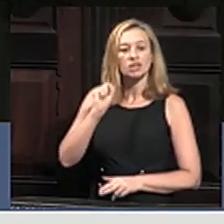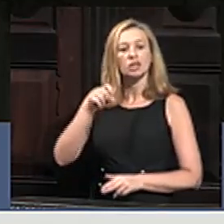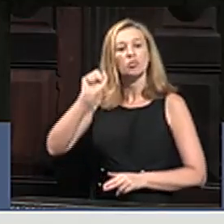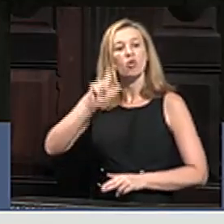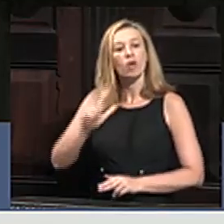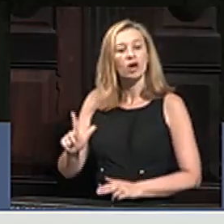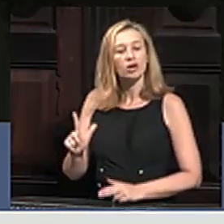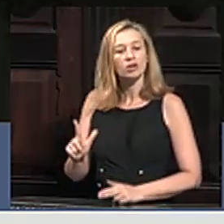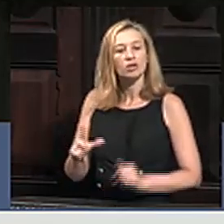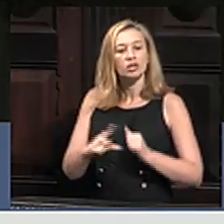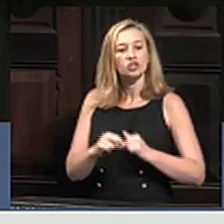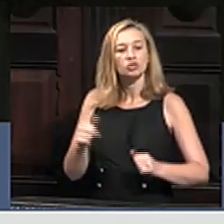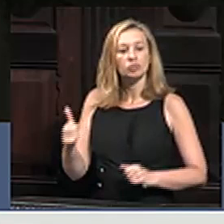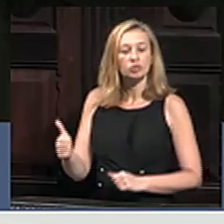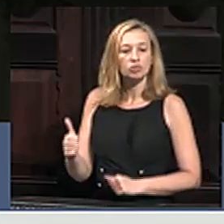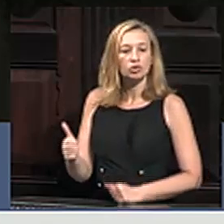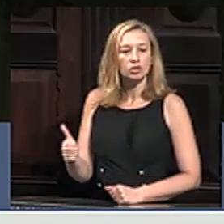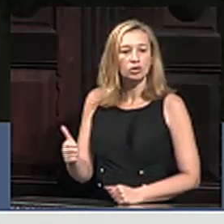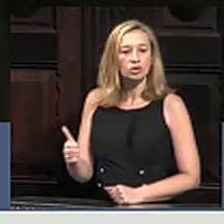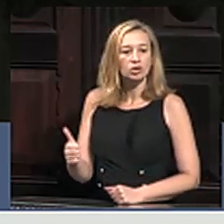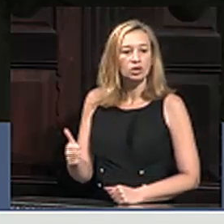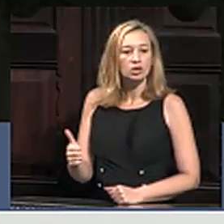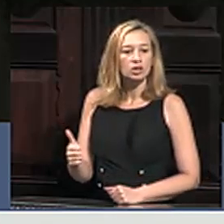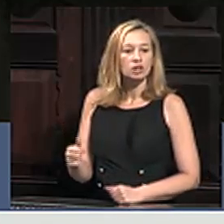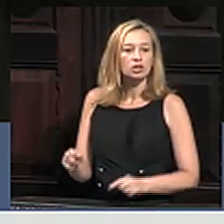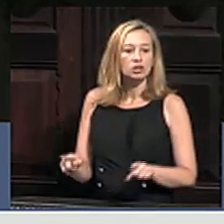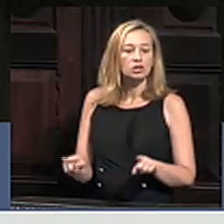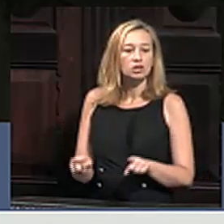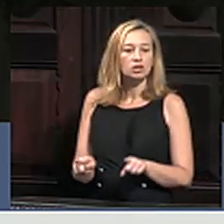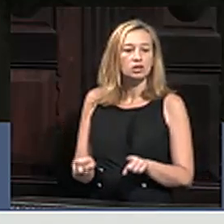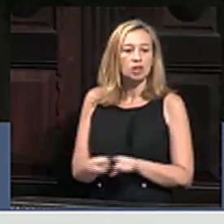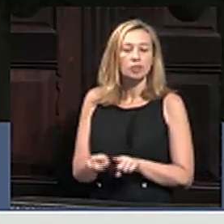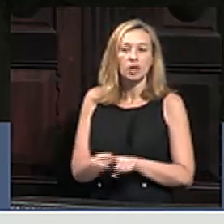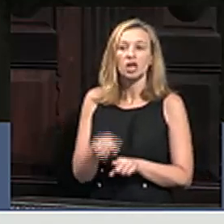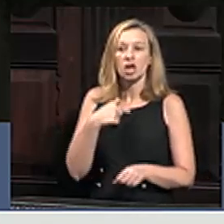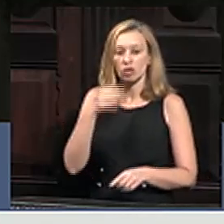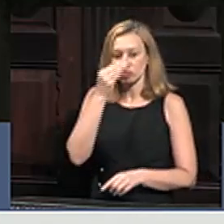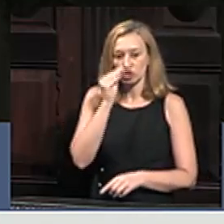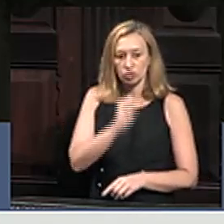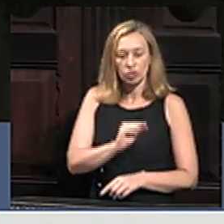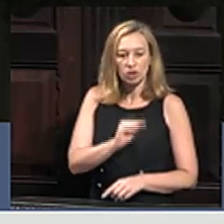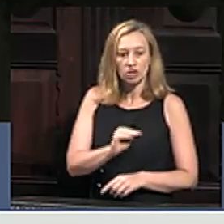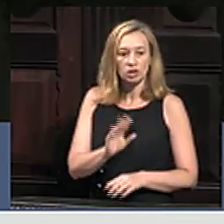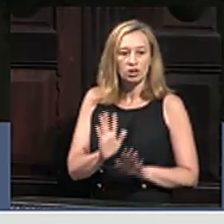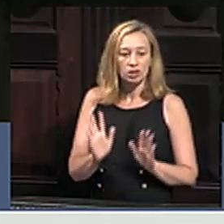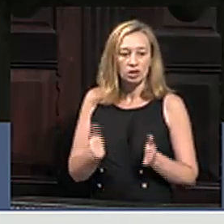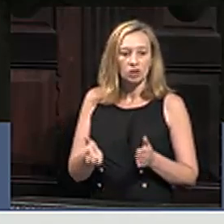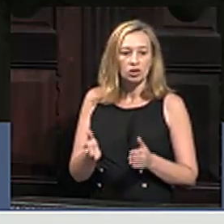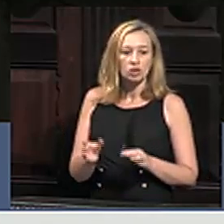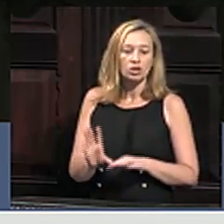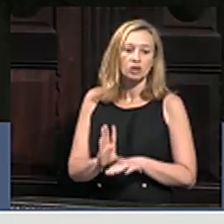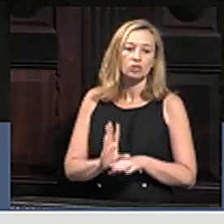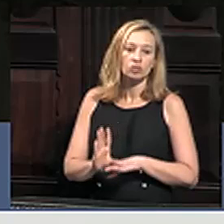do artigo 1º, razão pelo qual também a rejeito. Assim posto, o parecer é pela